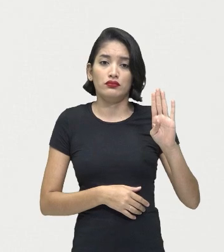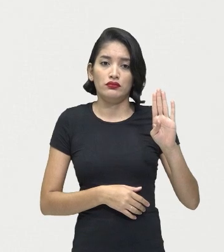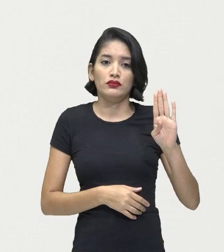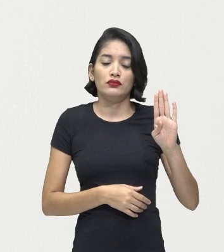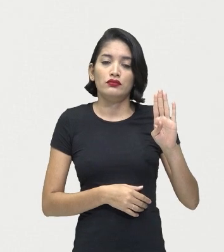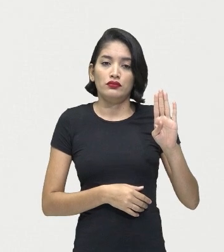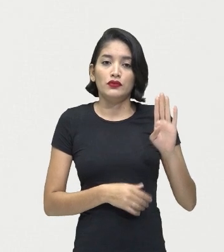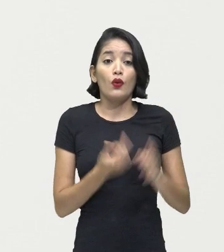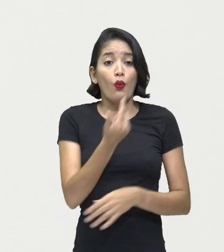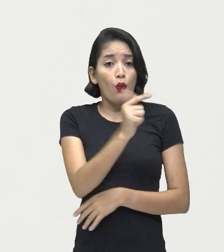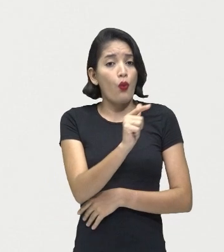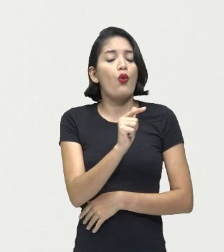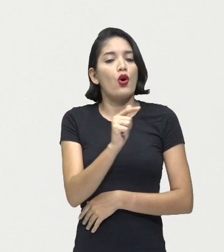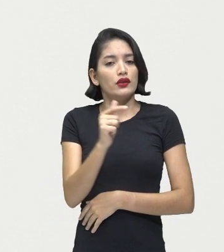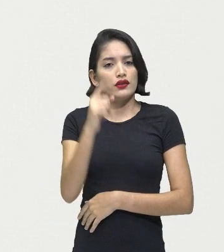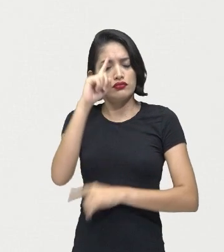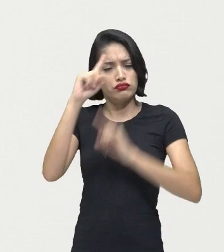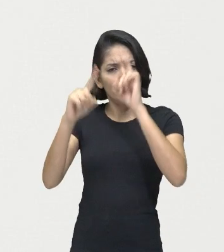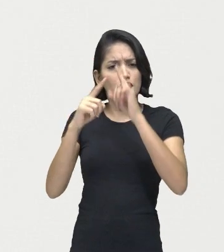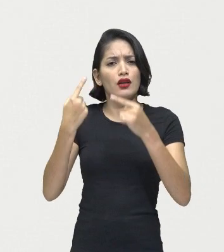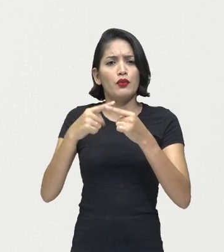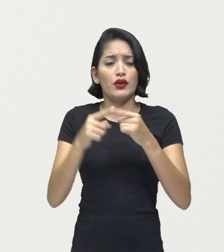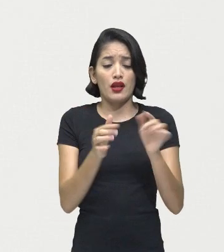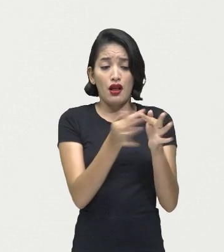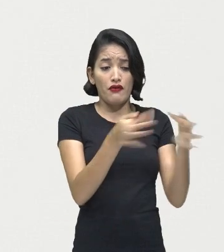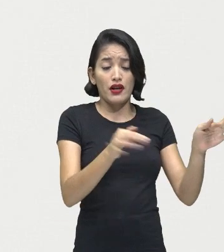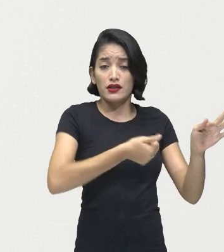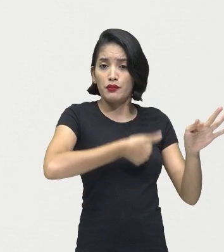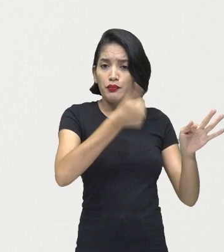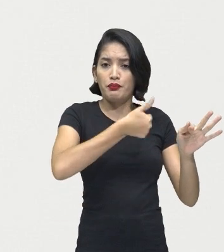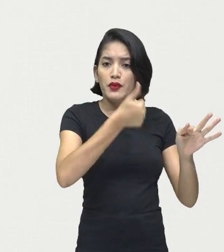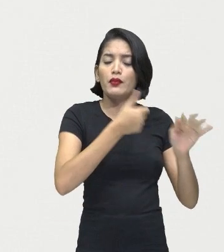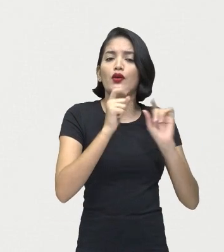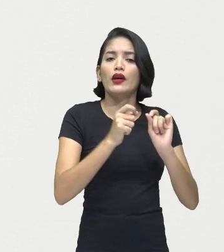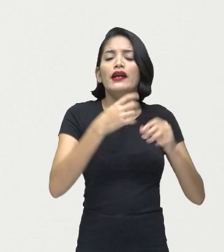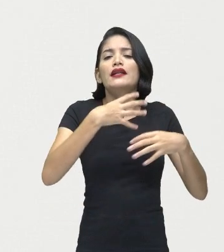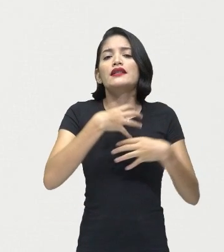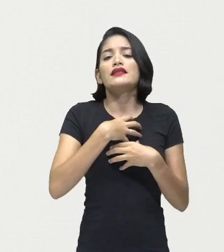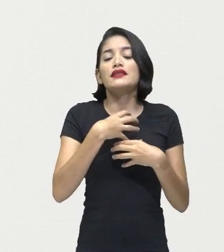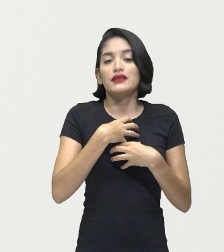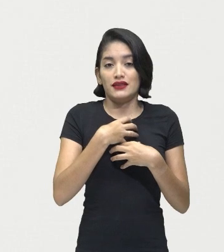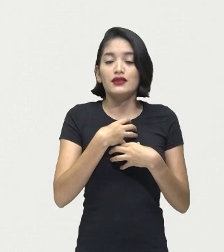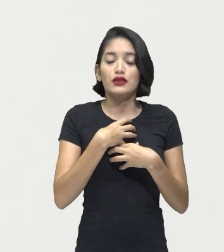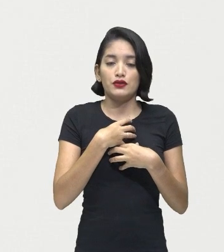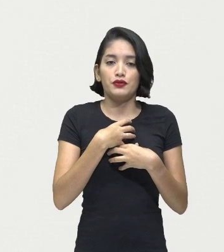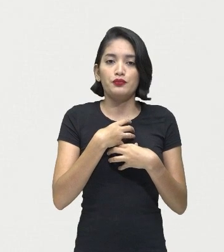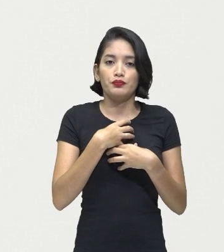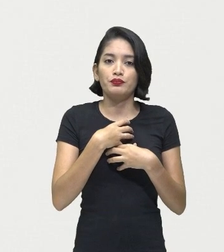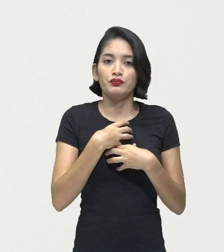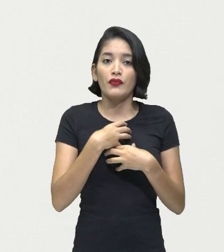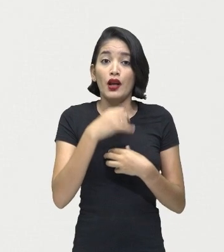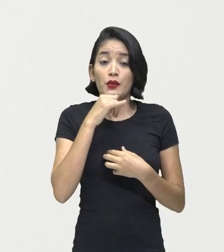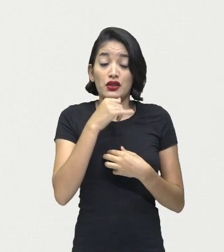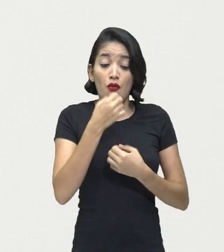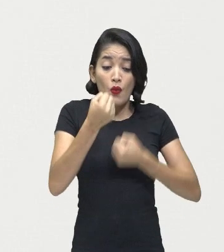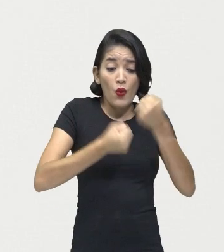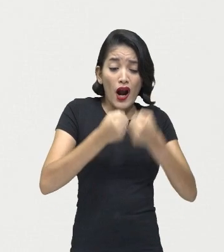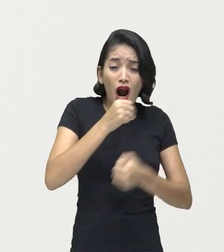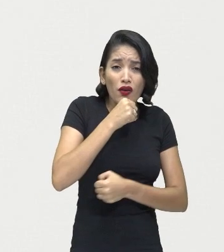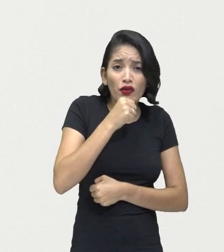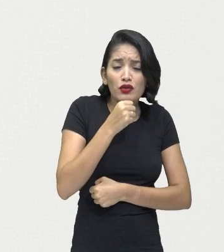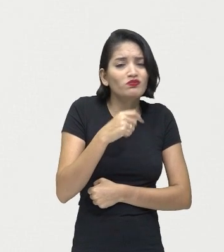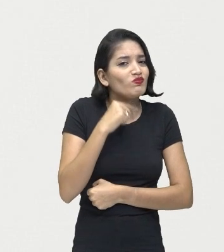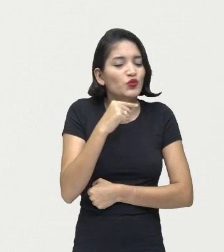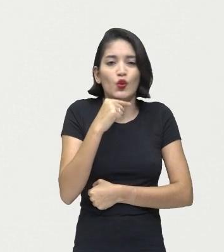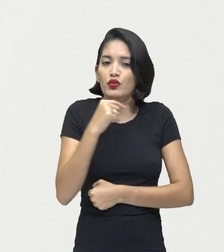quê? Porque o que está se colocado aqui na primeira oração é um sentido, né? Se o carro é velho, dá a entender que ele não tem